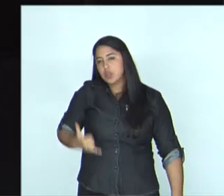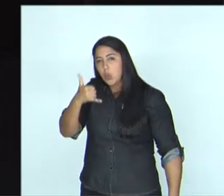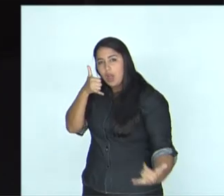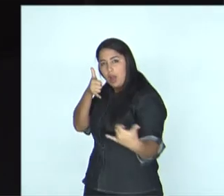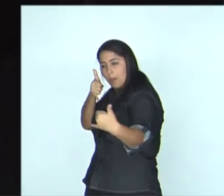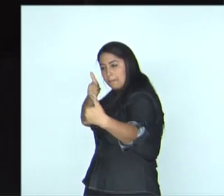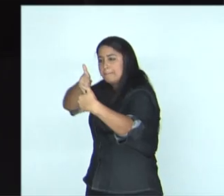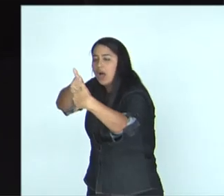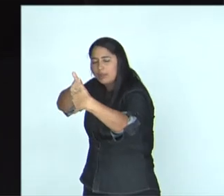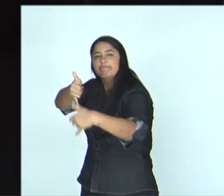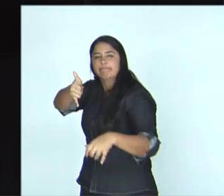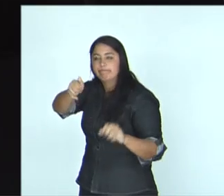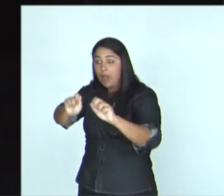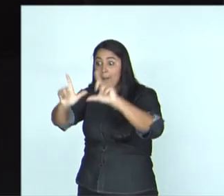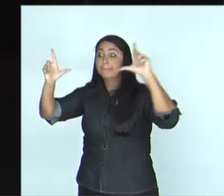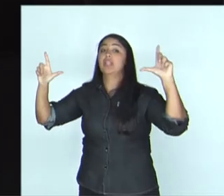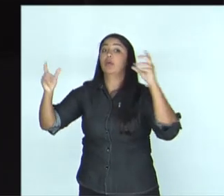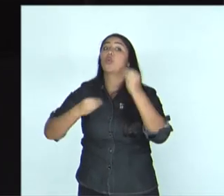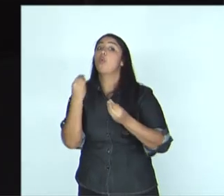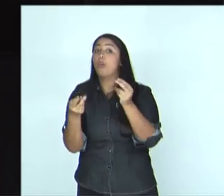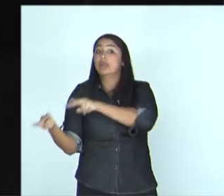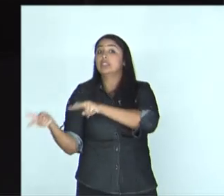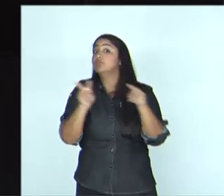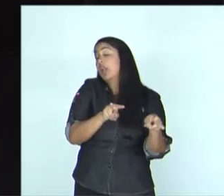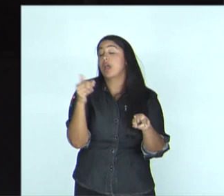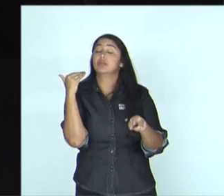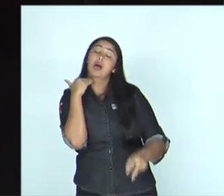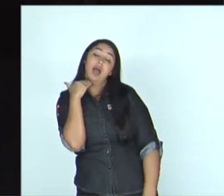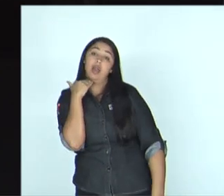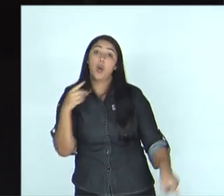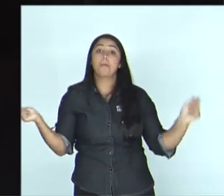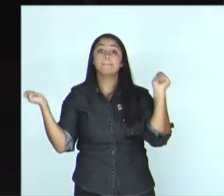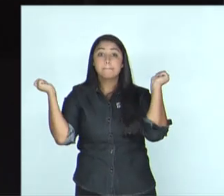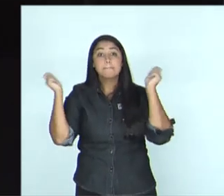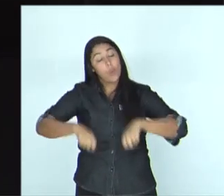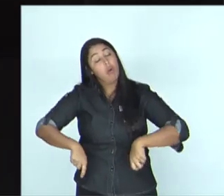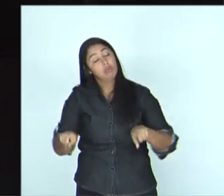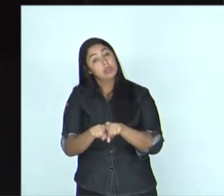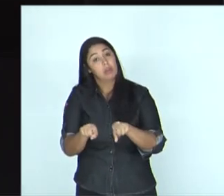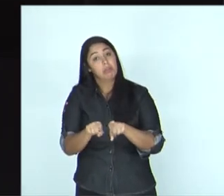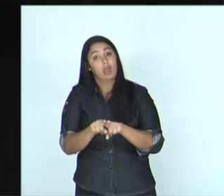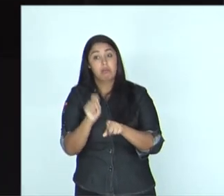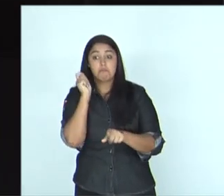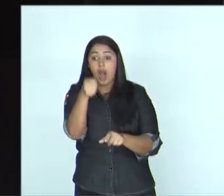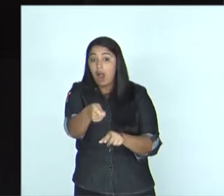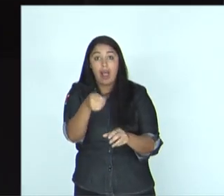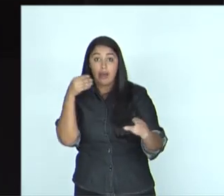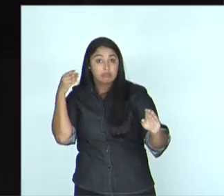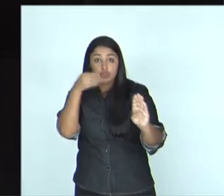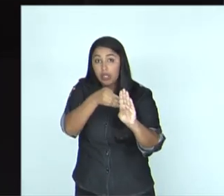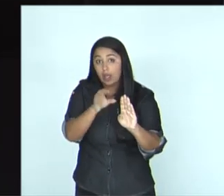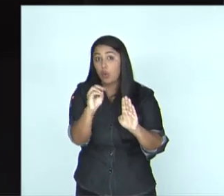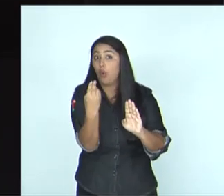débito, depósito, de várias maneiras. Mas você pode também pegar as contas bancárias aqui da igreja e você pode fazer